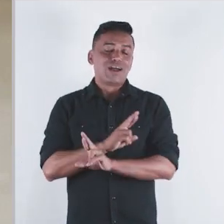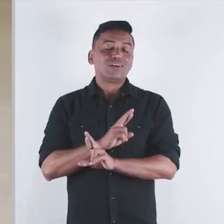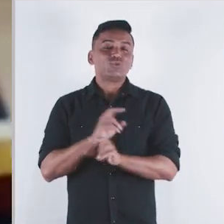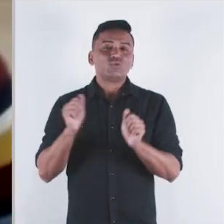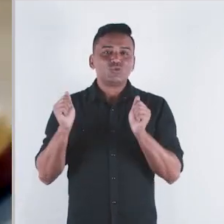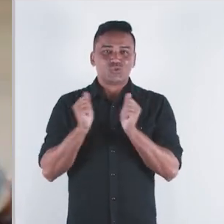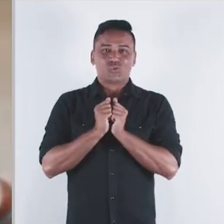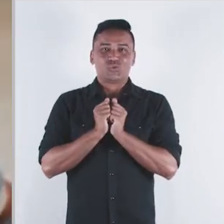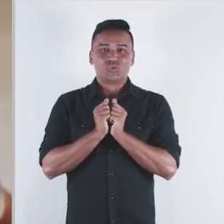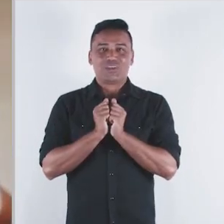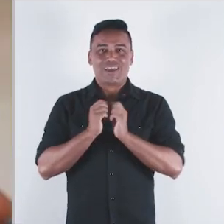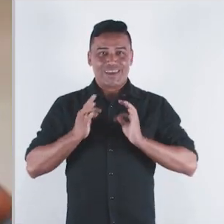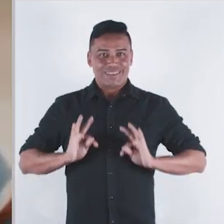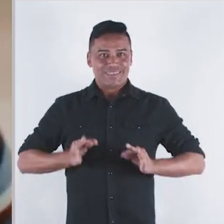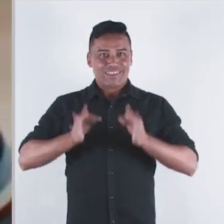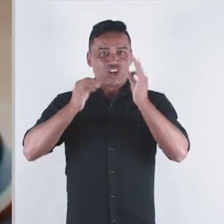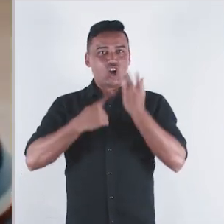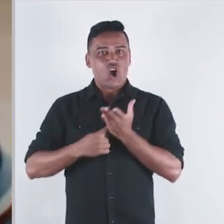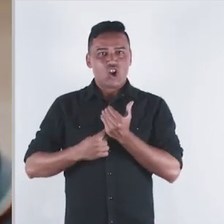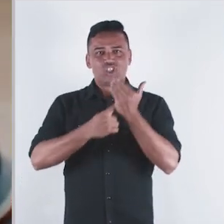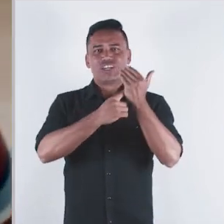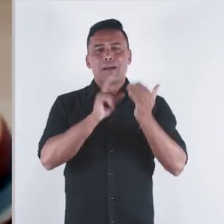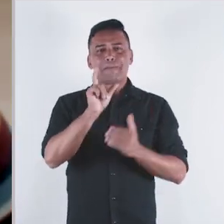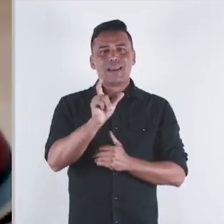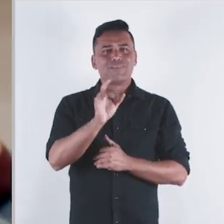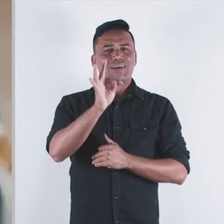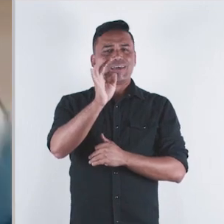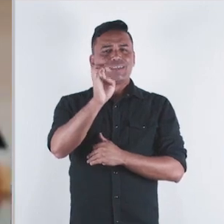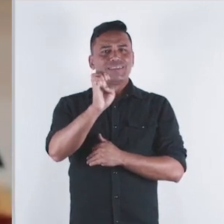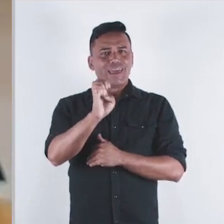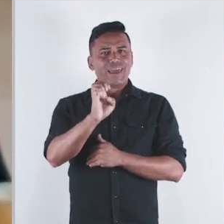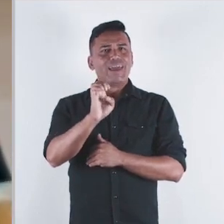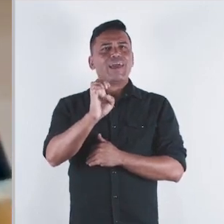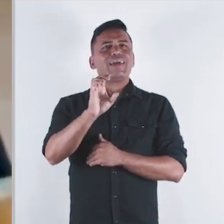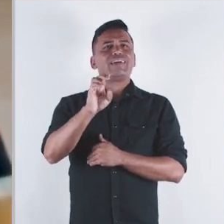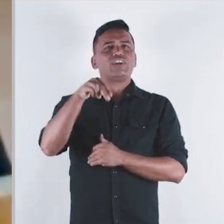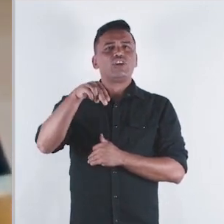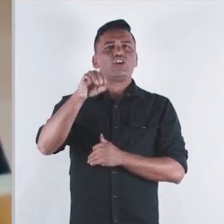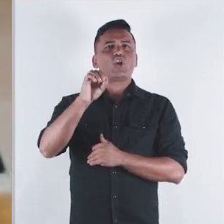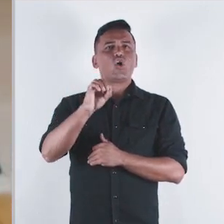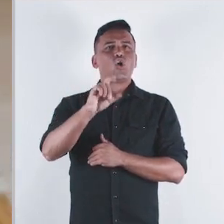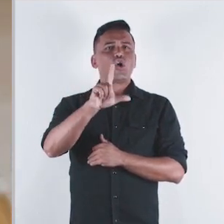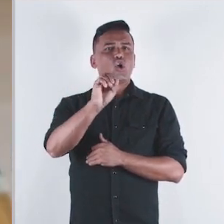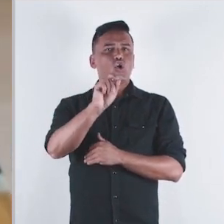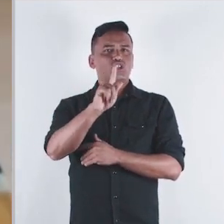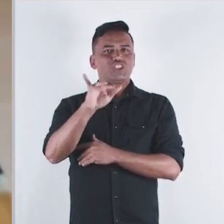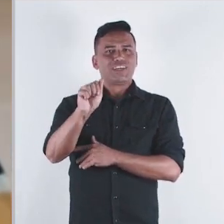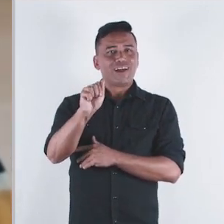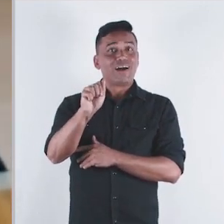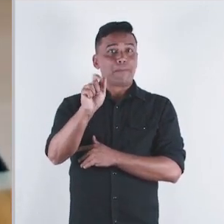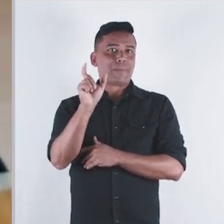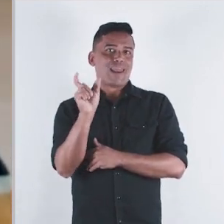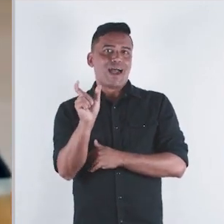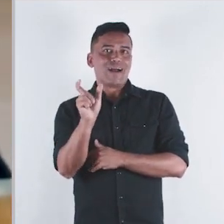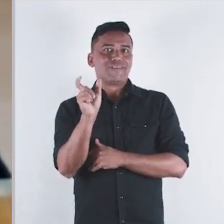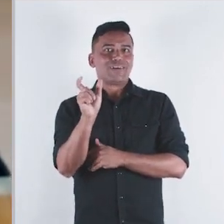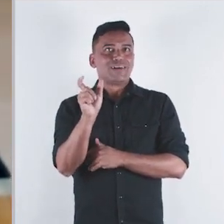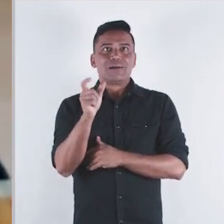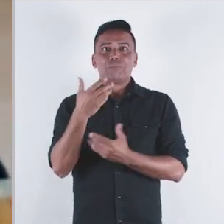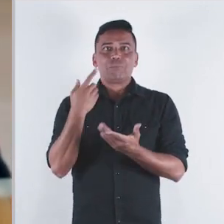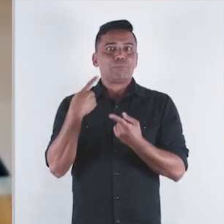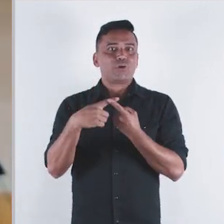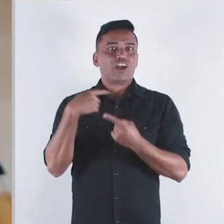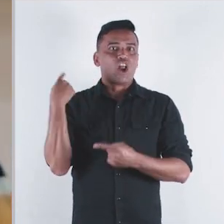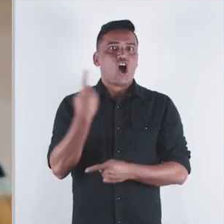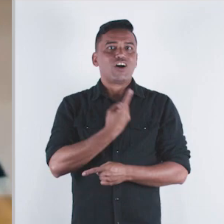tecnologia. Você usou a palavra tecnologia, eu acho o máximo você ter usado essa palavra, porque a gente esquece que